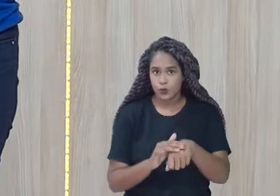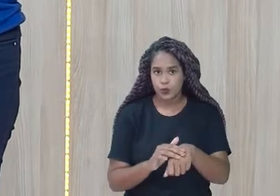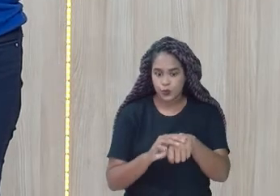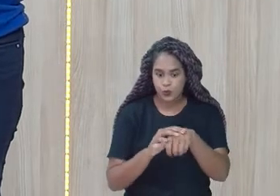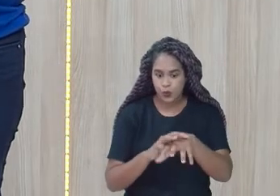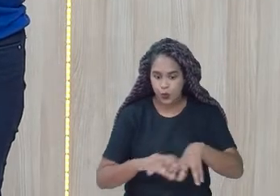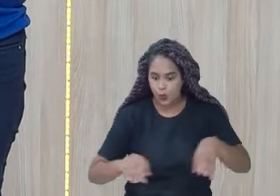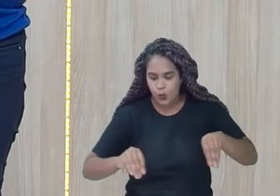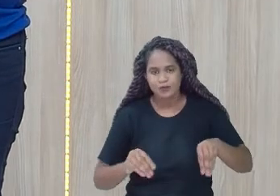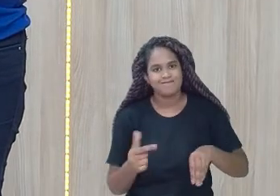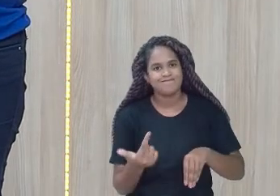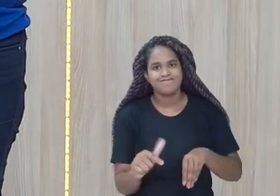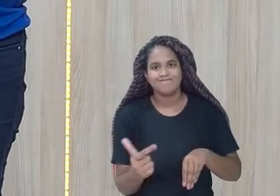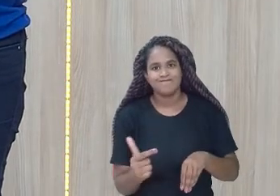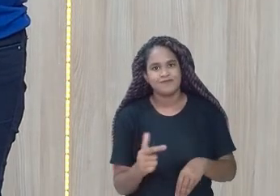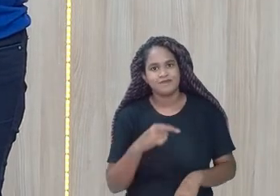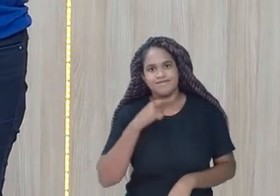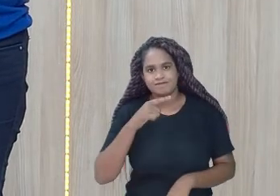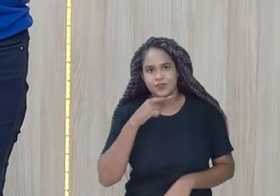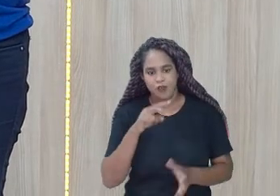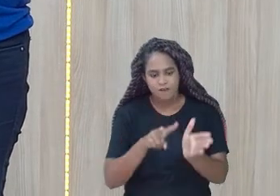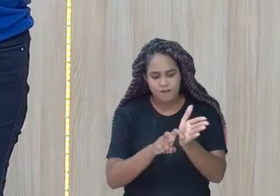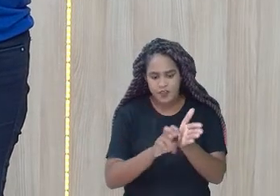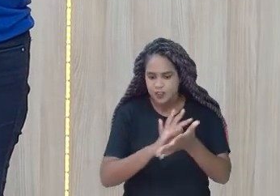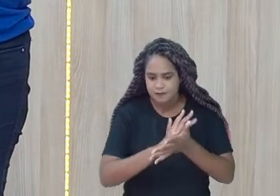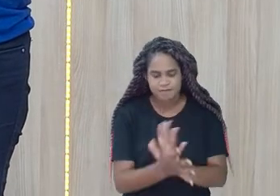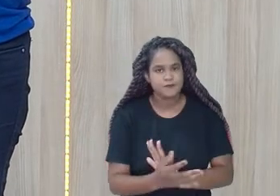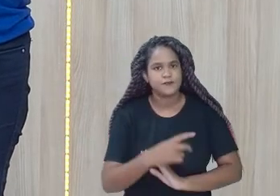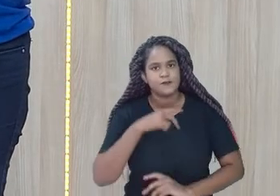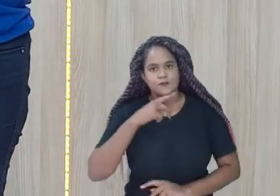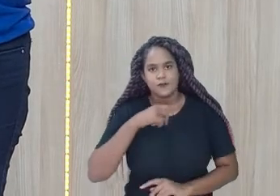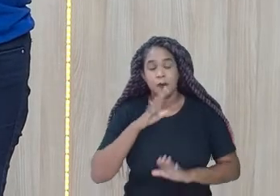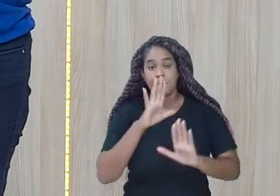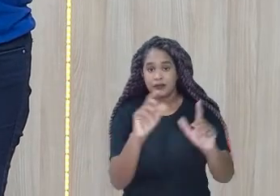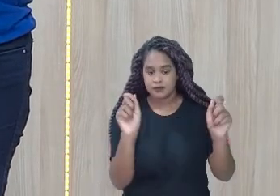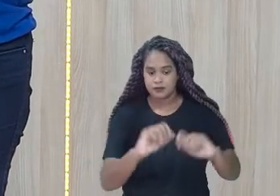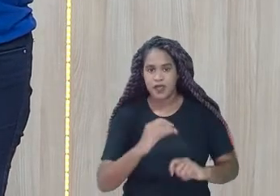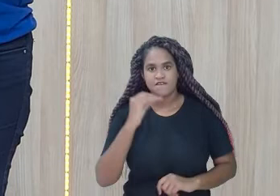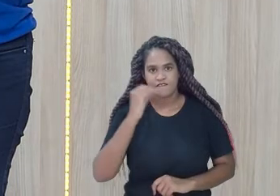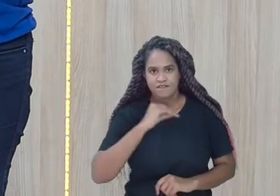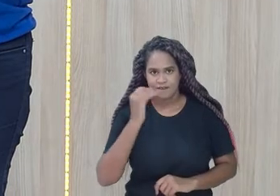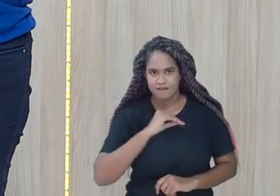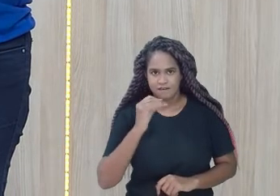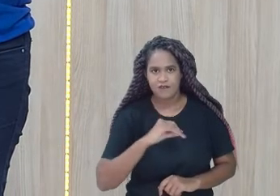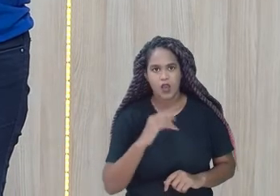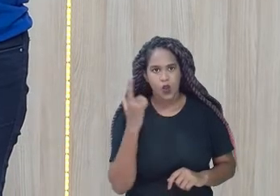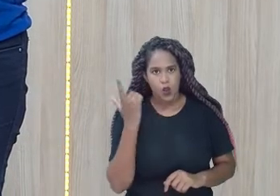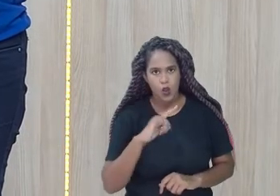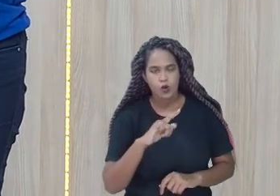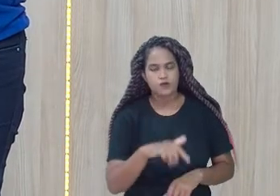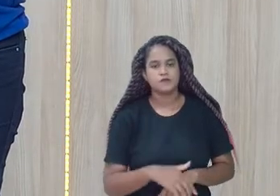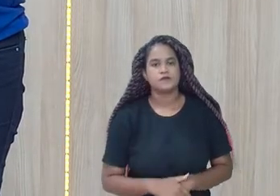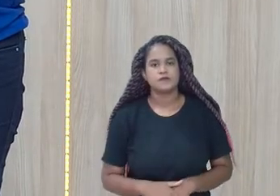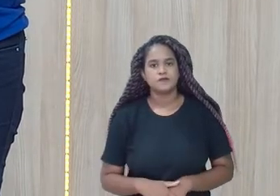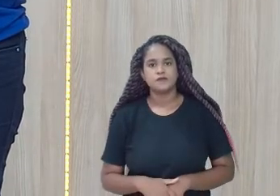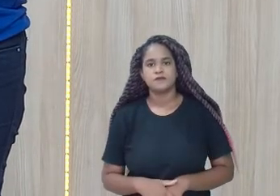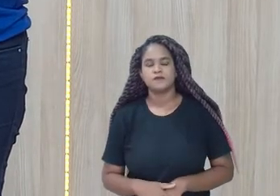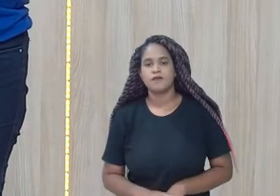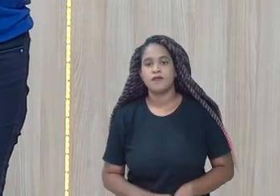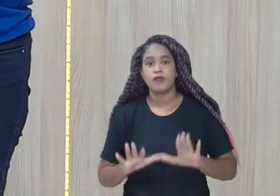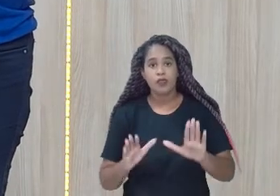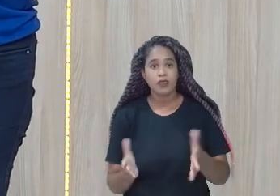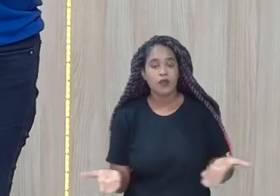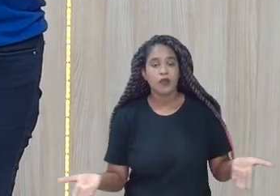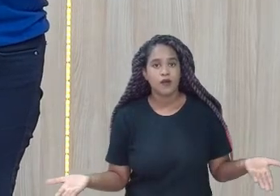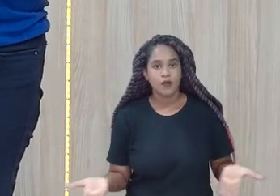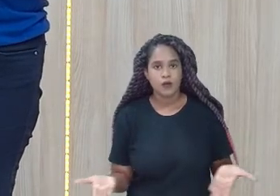conseguimos matar realmente o vírus, mas podemos enfraquecê-lo com os antirretrovirais. E, atualmente, a